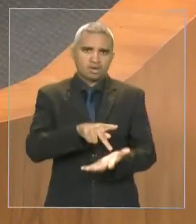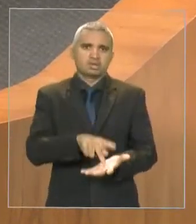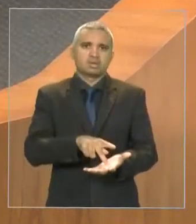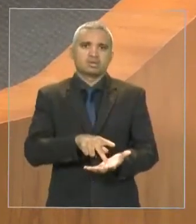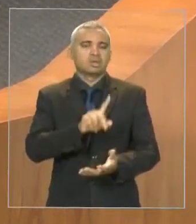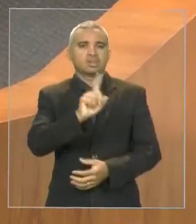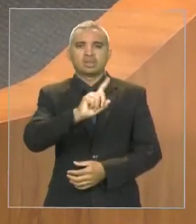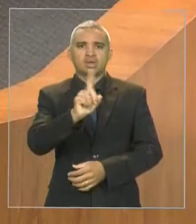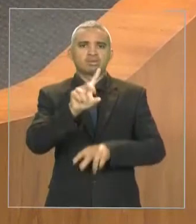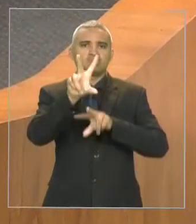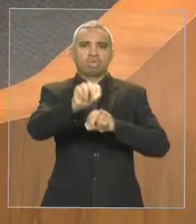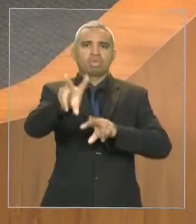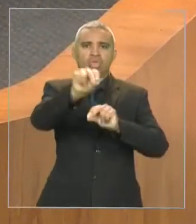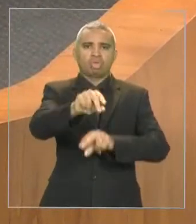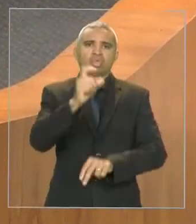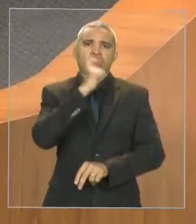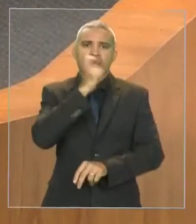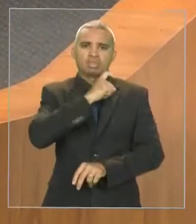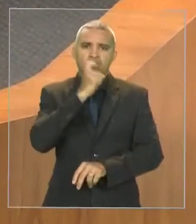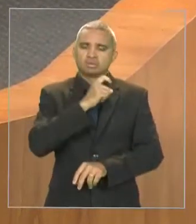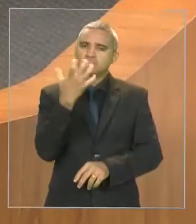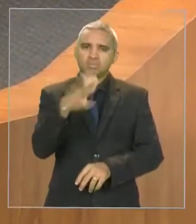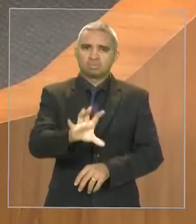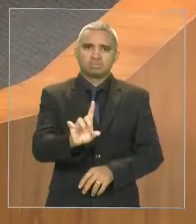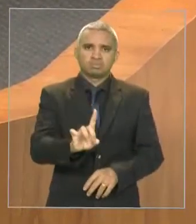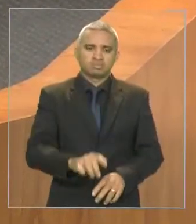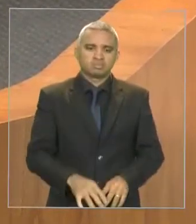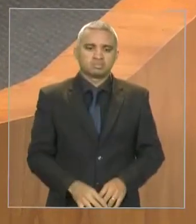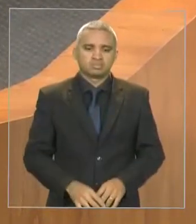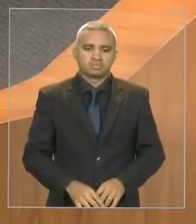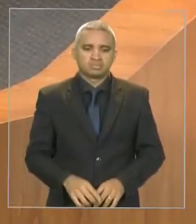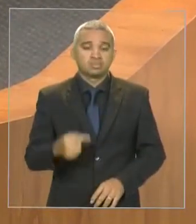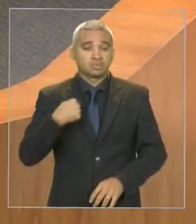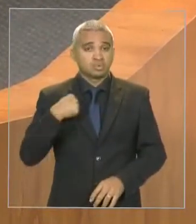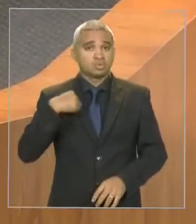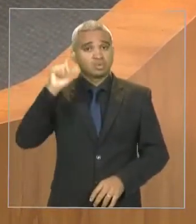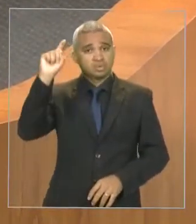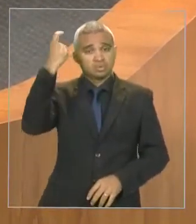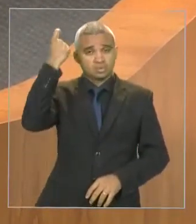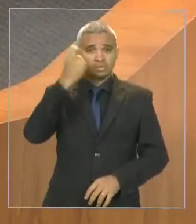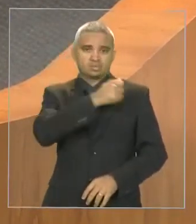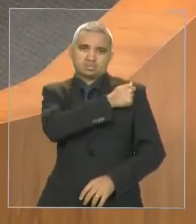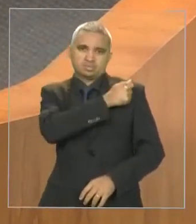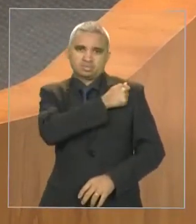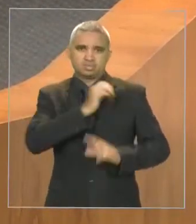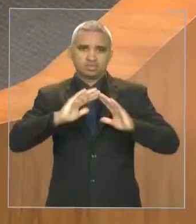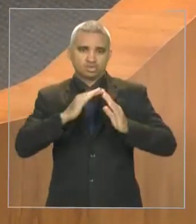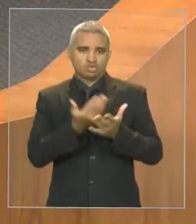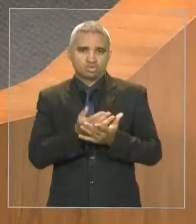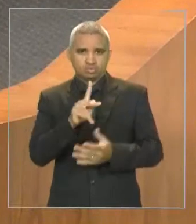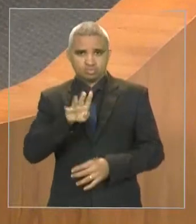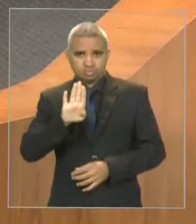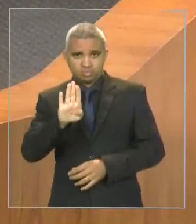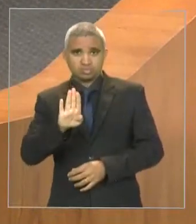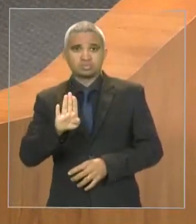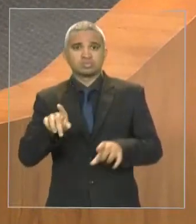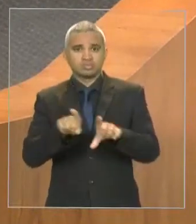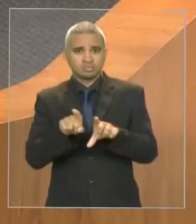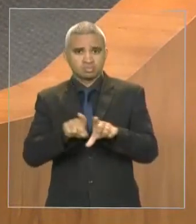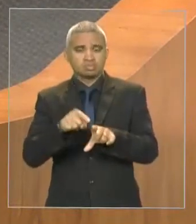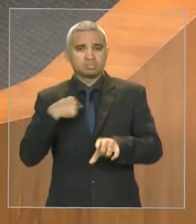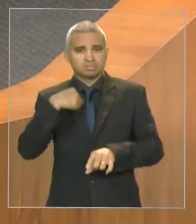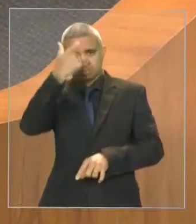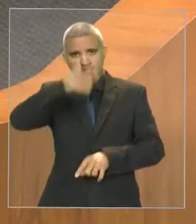mentira. E enquanto educador e ex-aluno de escola pública, nós queremos uma escola pública de qualidade e uma